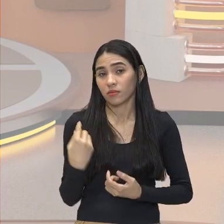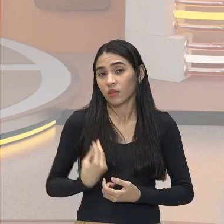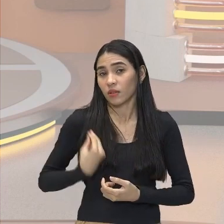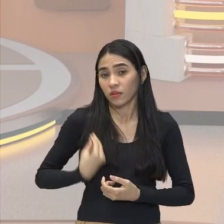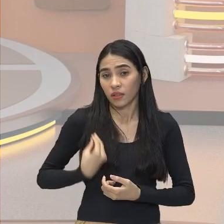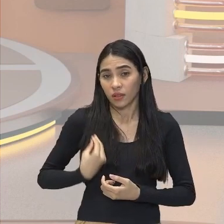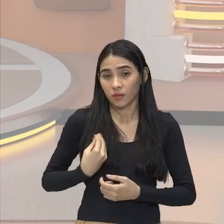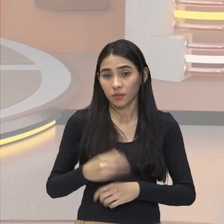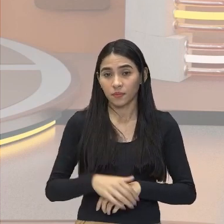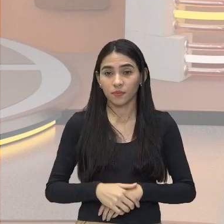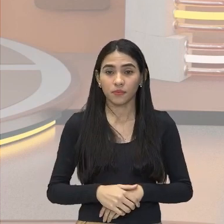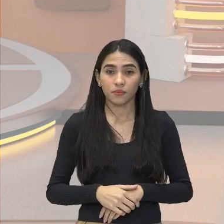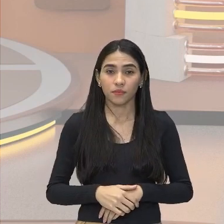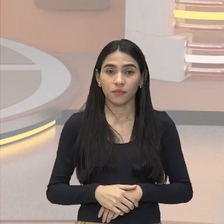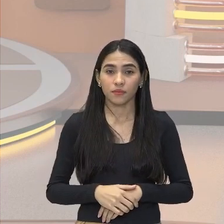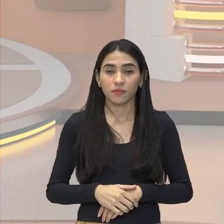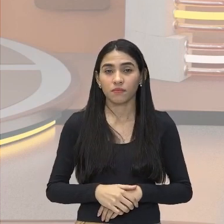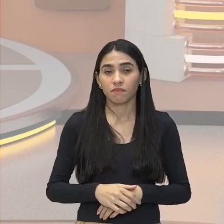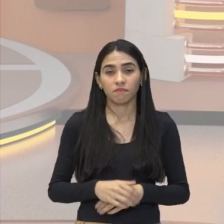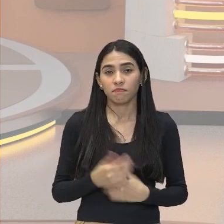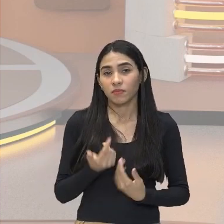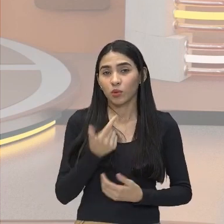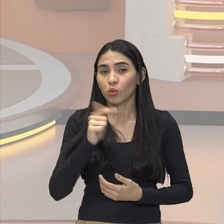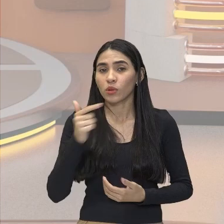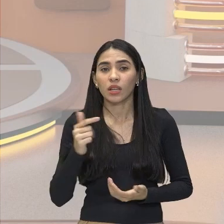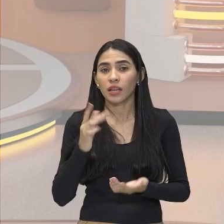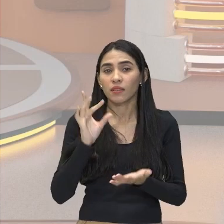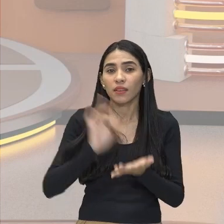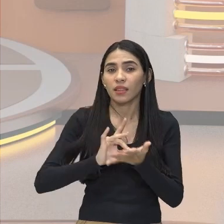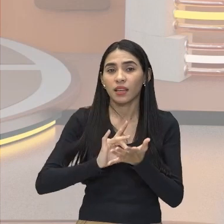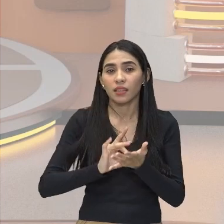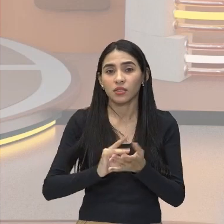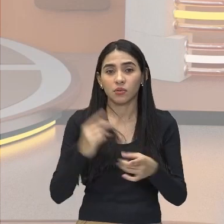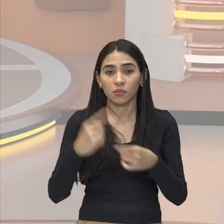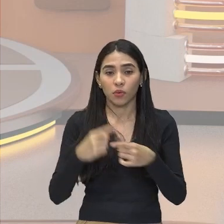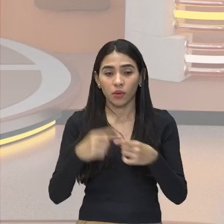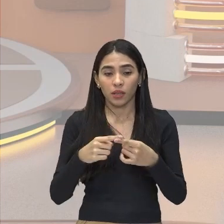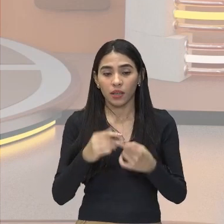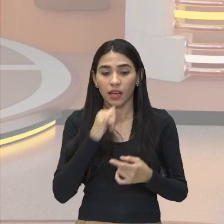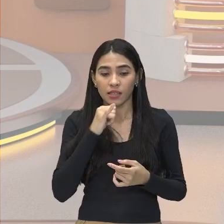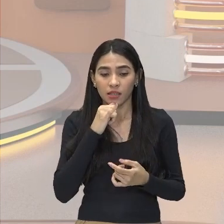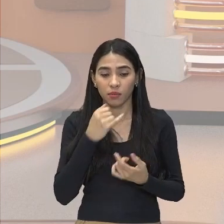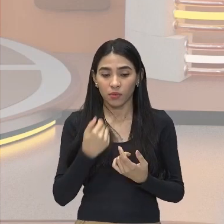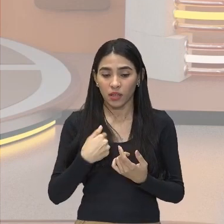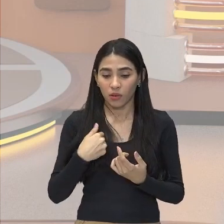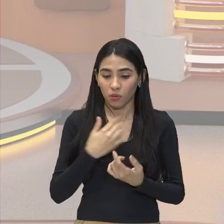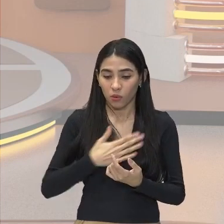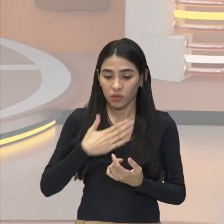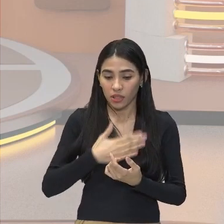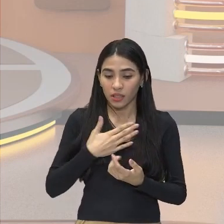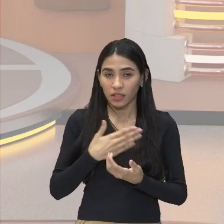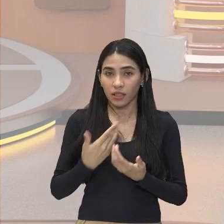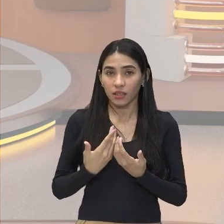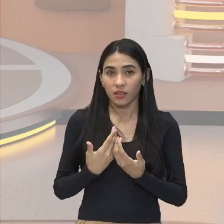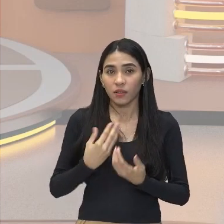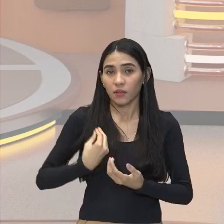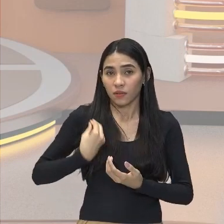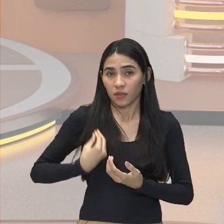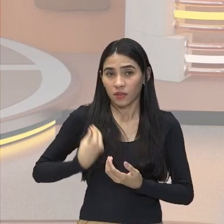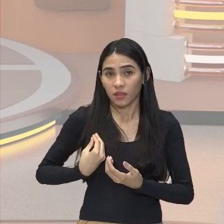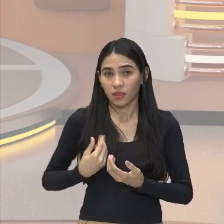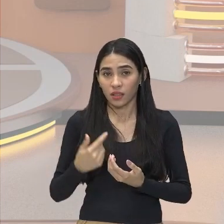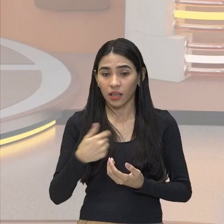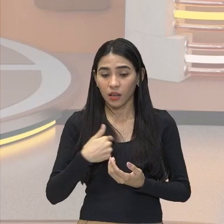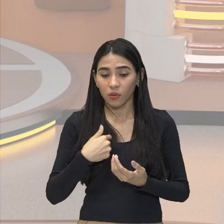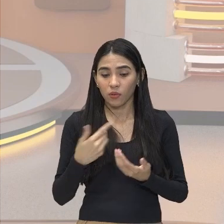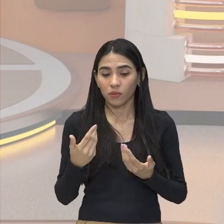quê? Inautêntica. Porque eu não vivo mais aquilo que eu gostaria de viver. Eu vivo o que